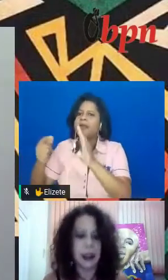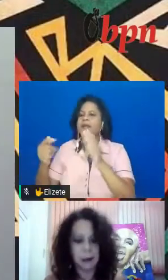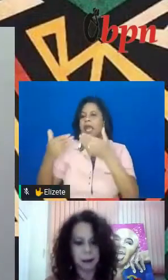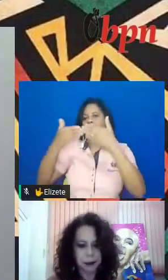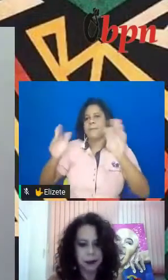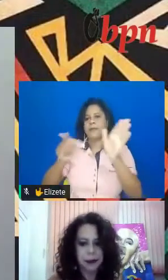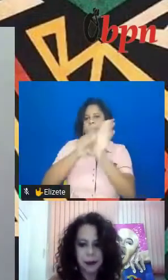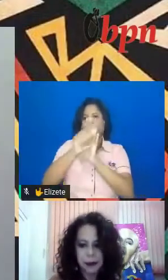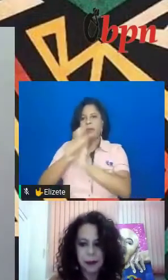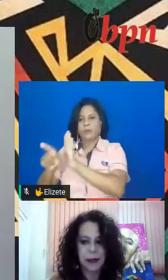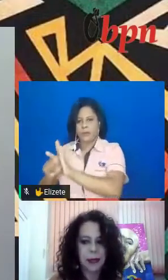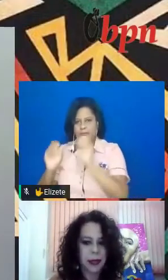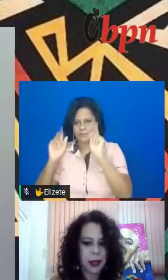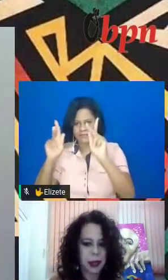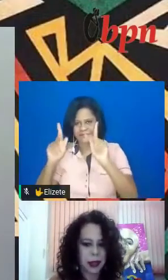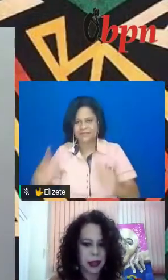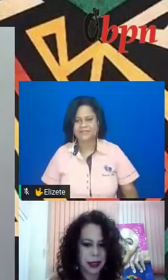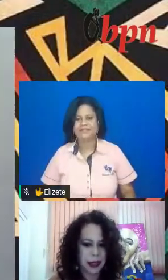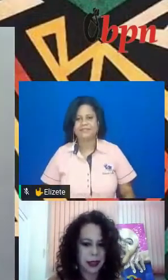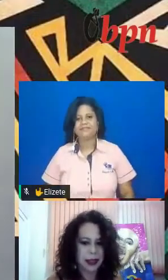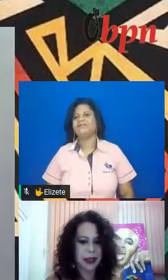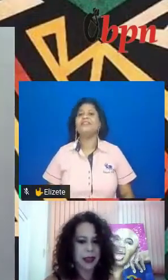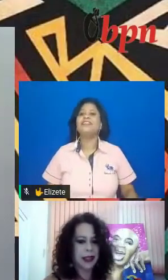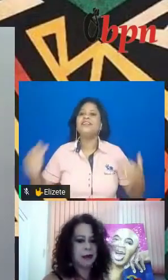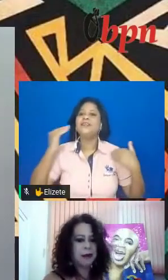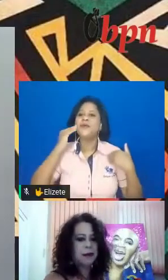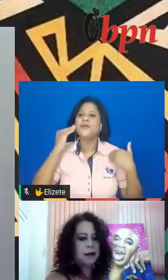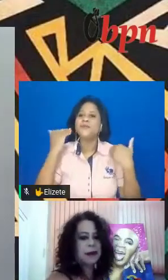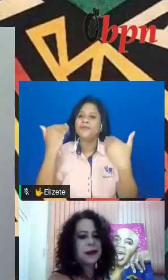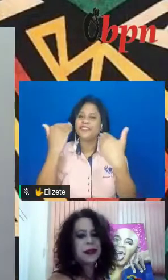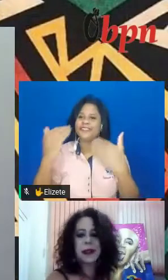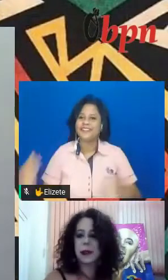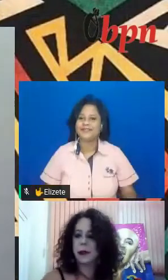obrigado. Tá, legal. Obrigada a vocês.